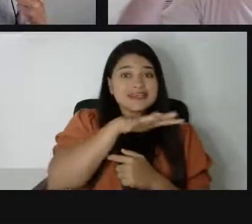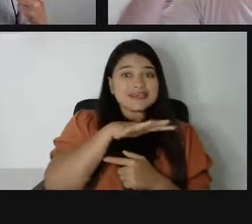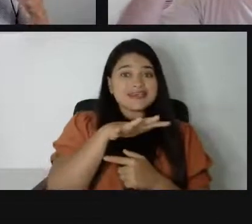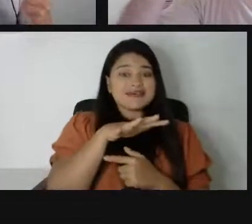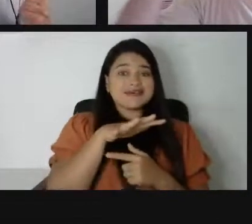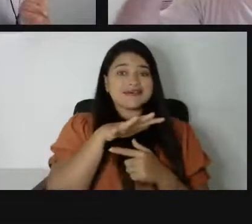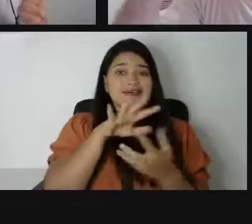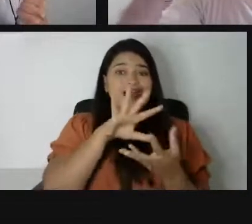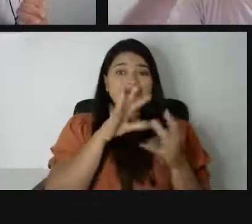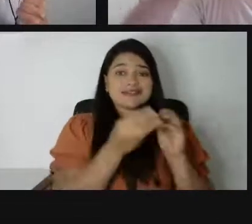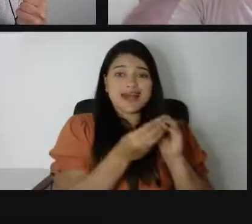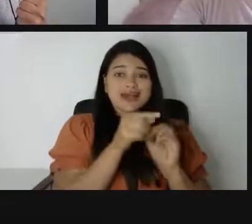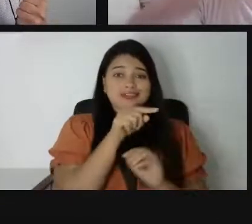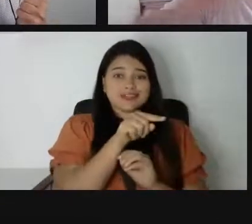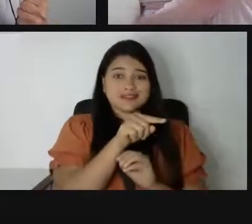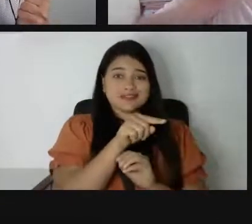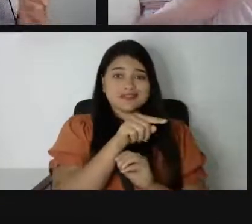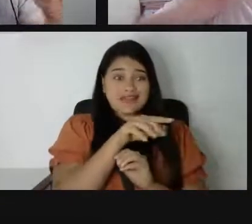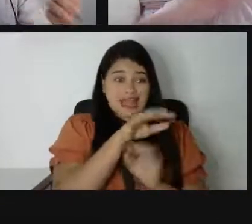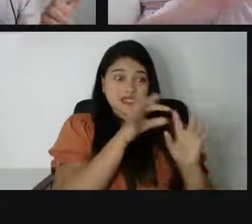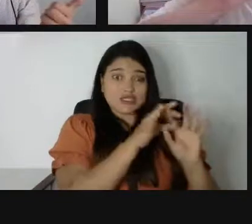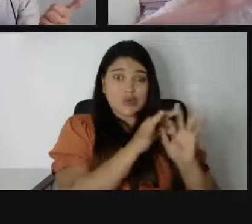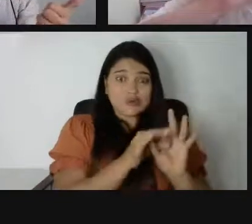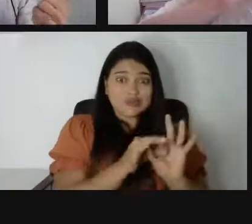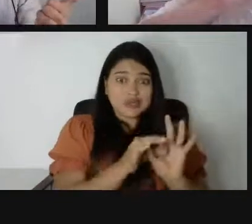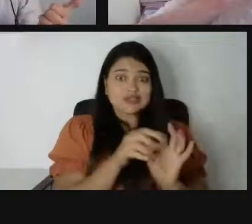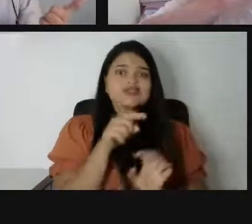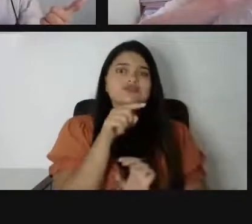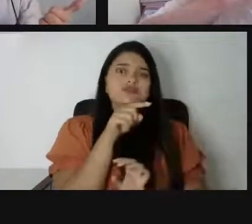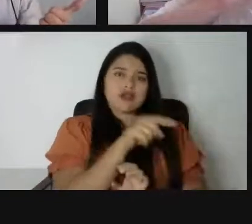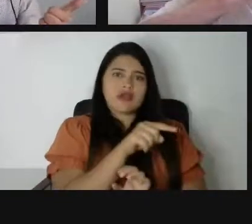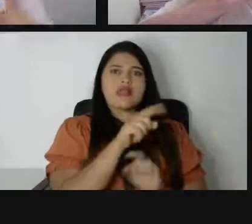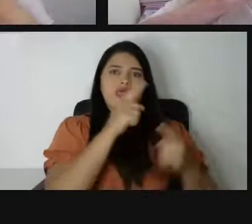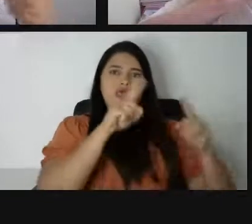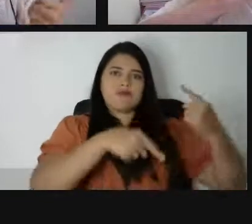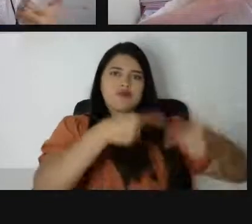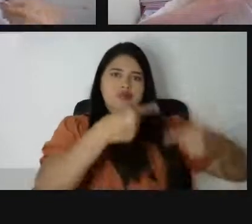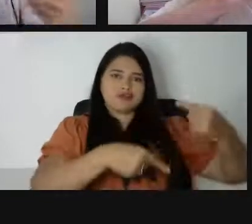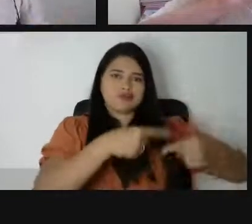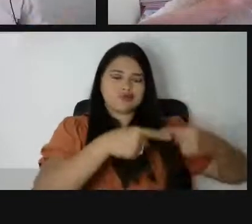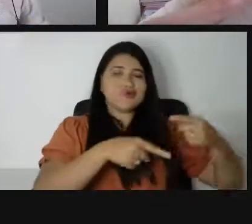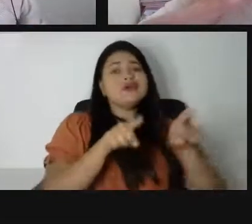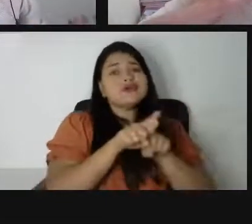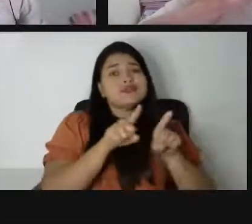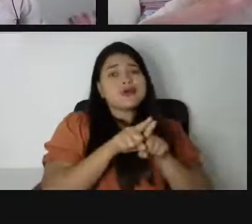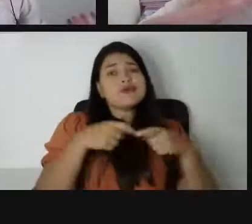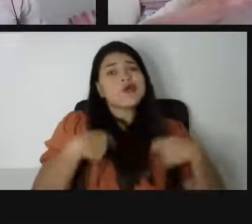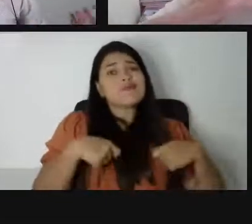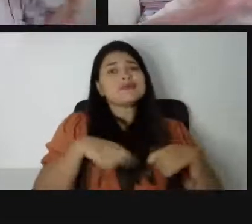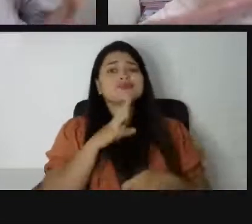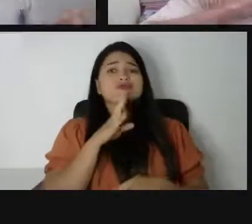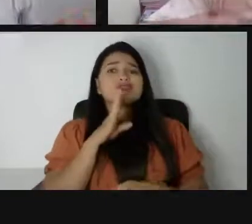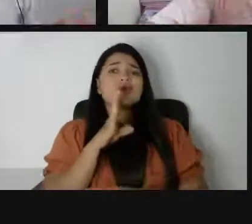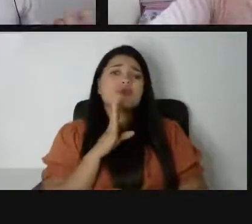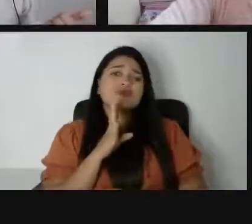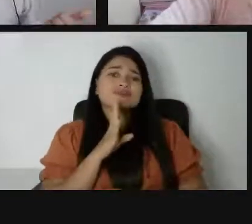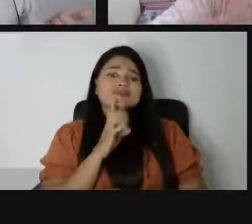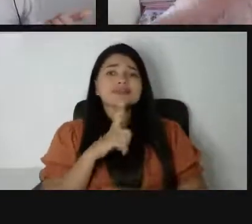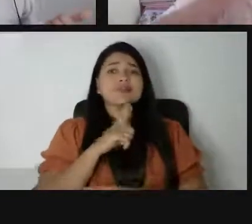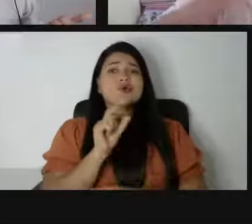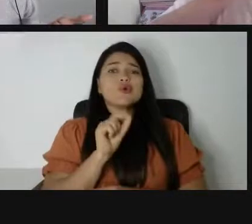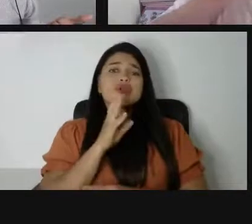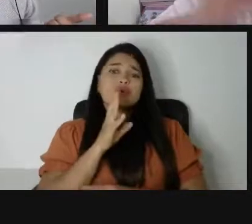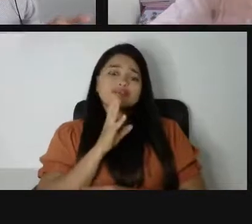é repertório. Então, a gente precisa de repertório para ir para qualquer lugar, e o contexto artístico não é